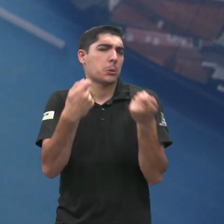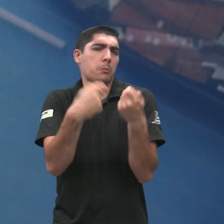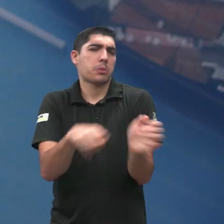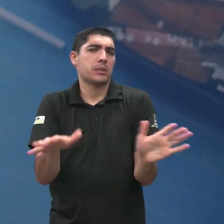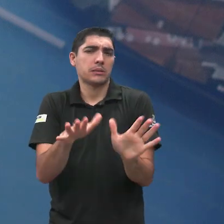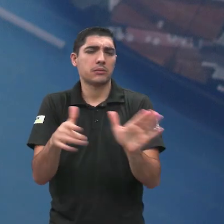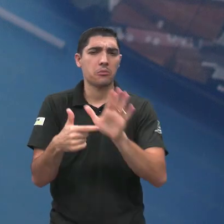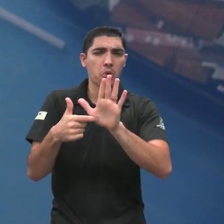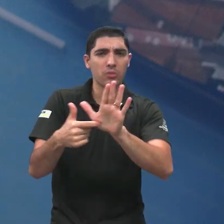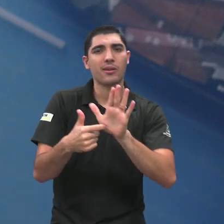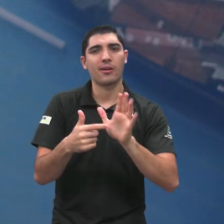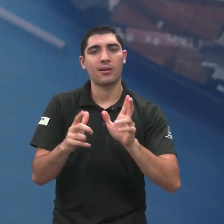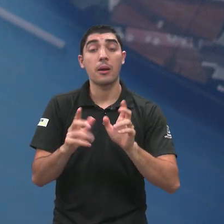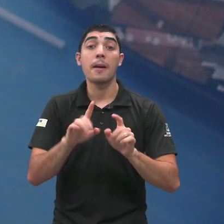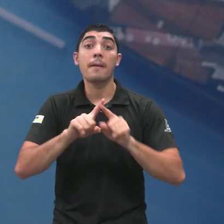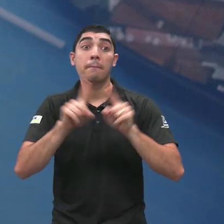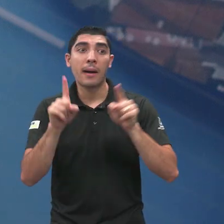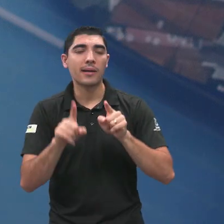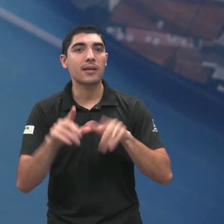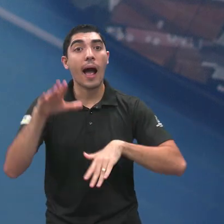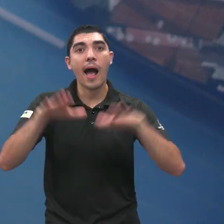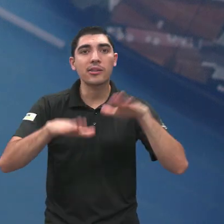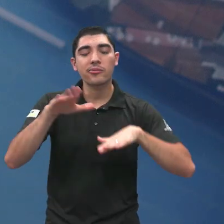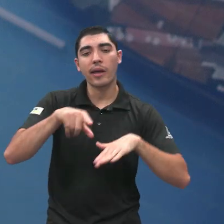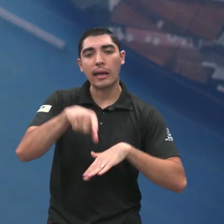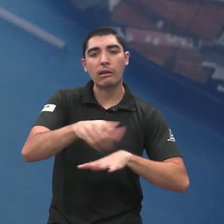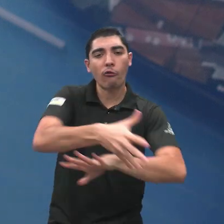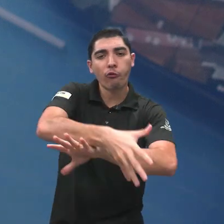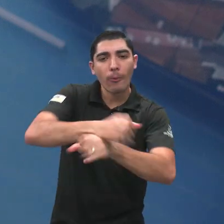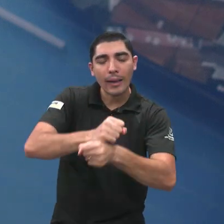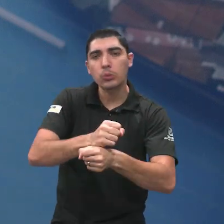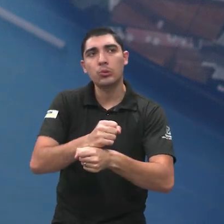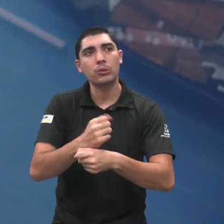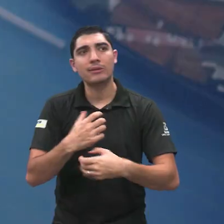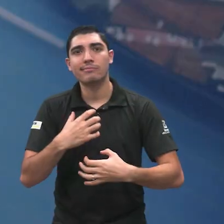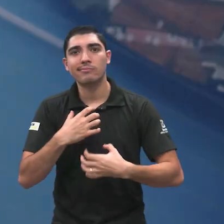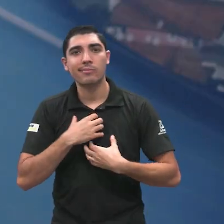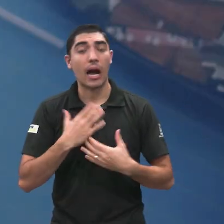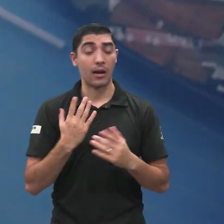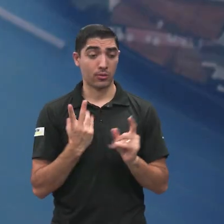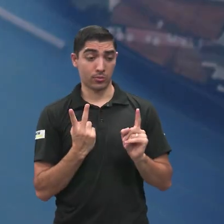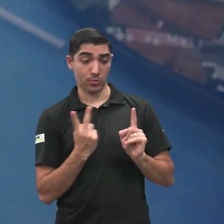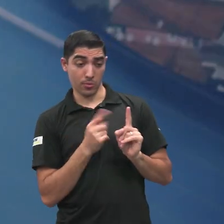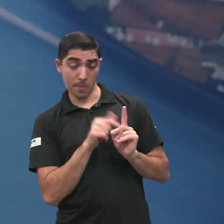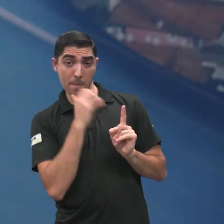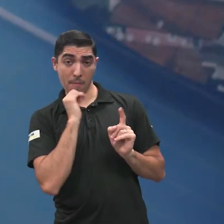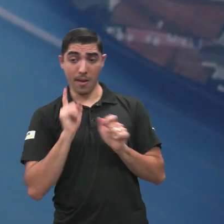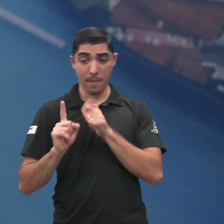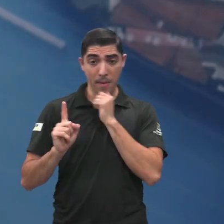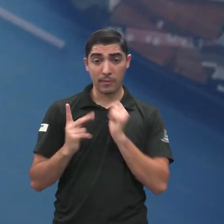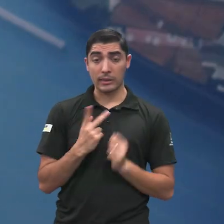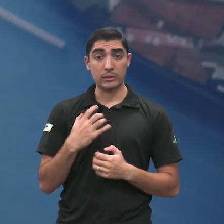está tendo uma discussão. Então, assim, se o pai sente que não está tendo um